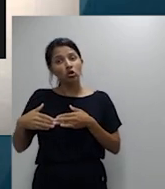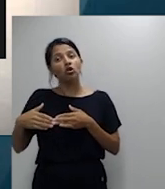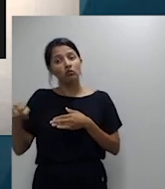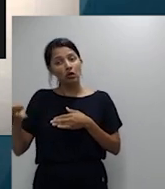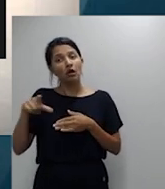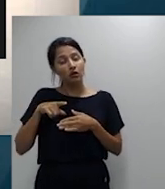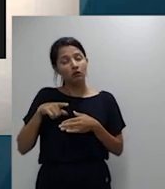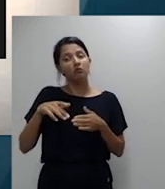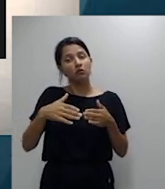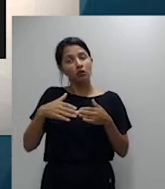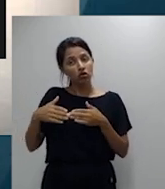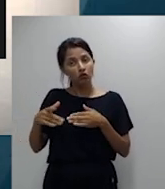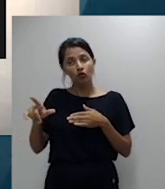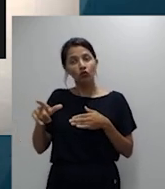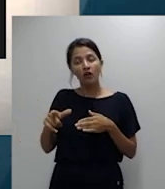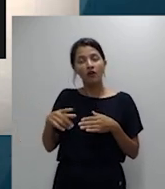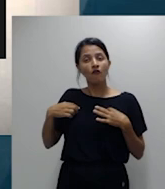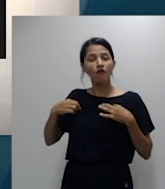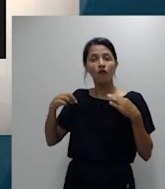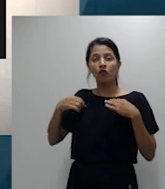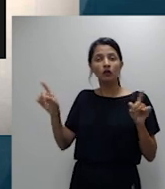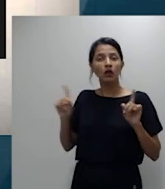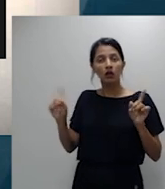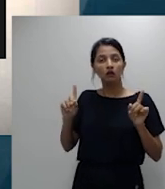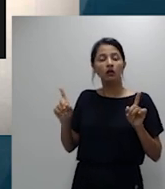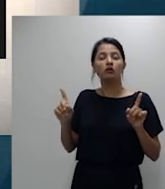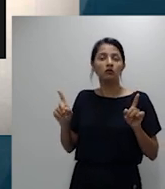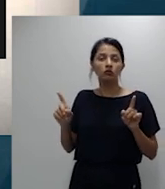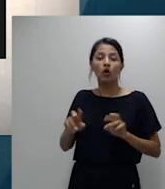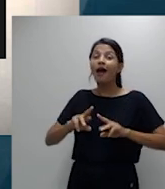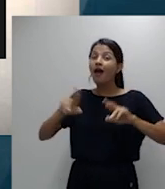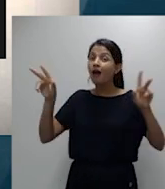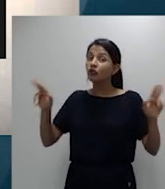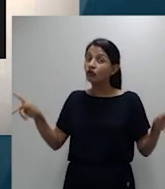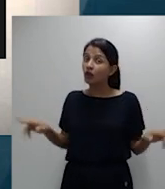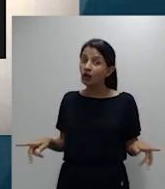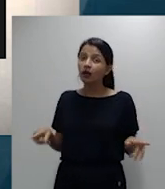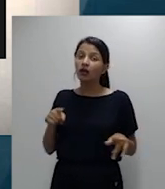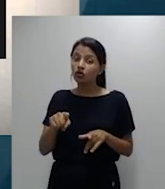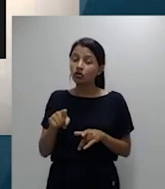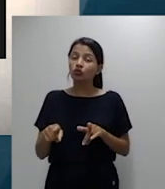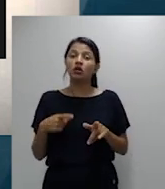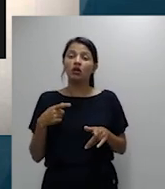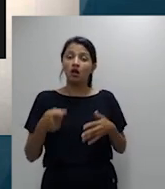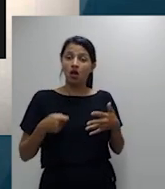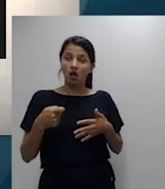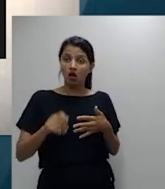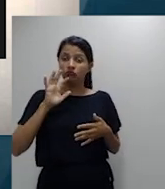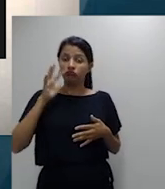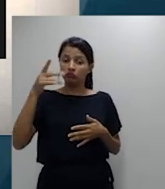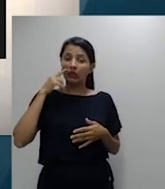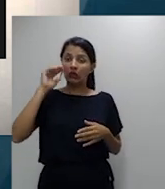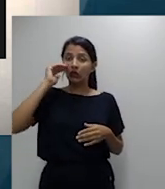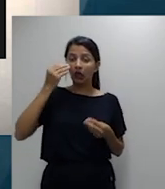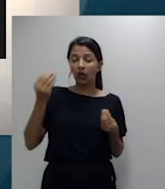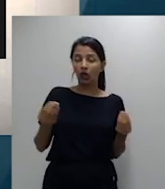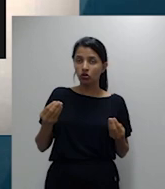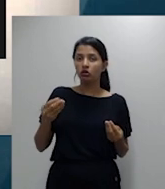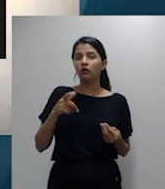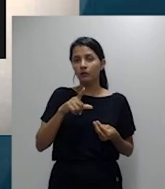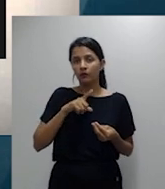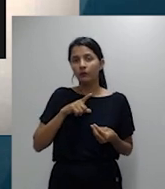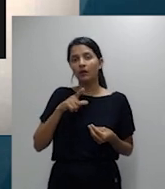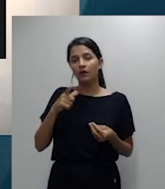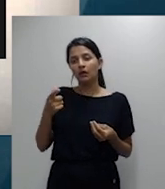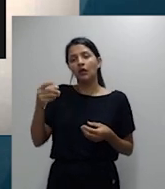voluntários perguntando Estação pública as profissões distintas aqueles dentes realmente entende a presas